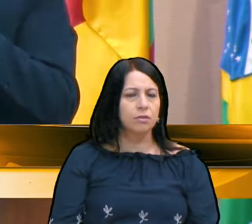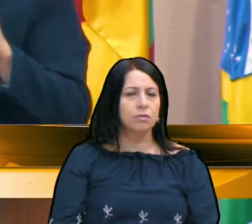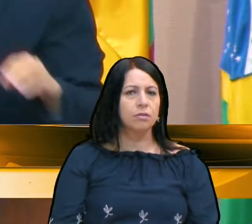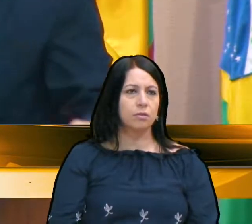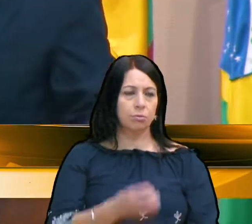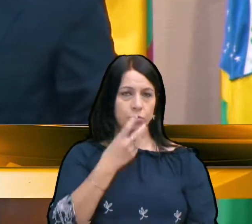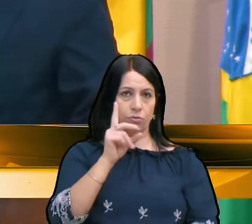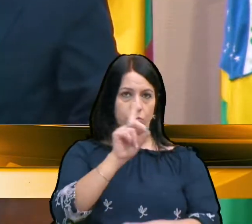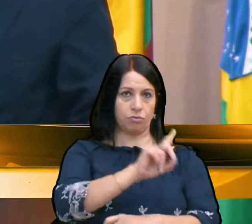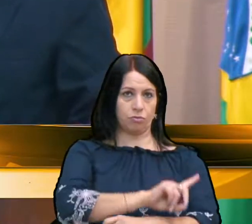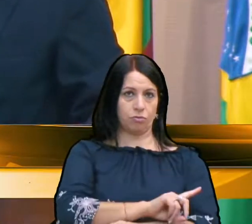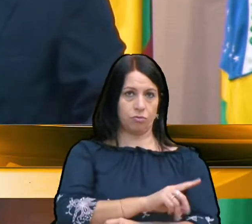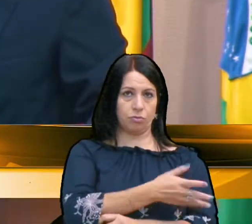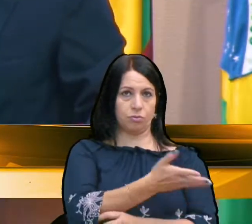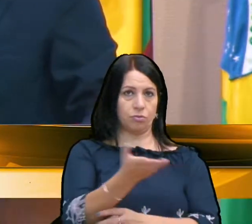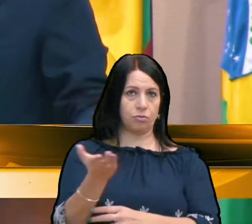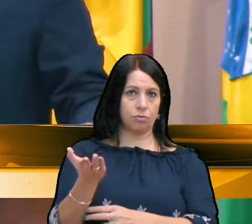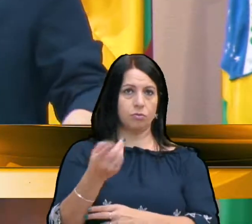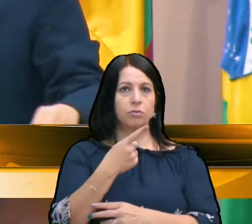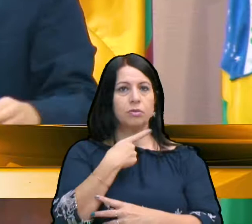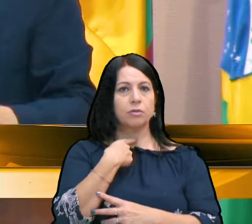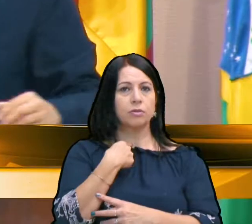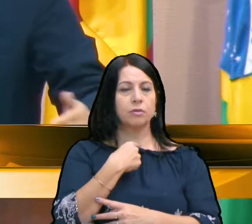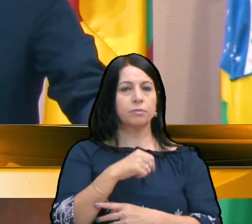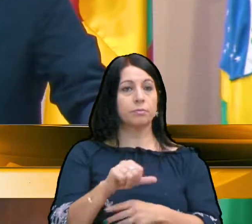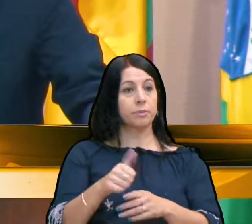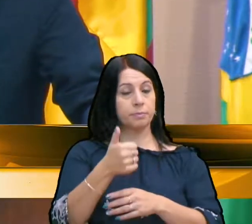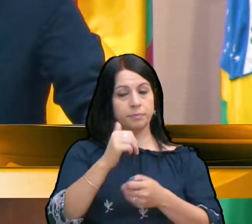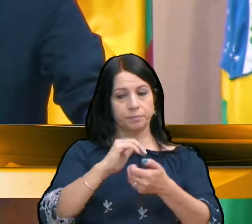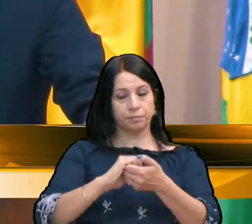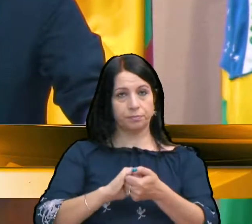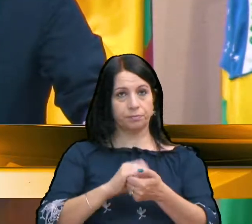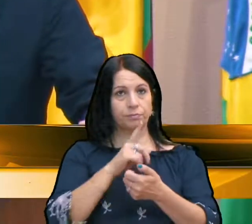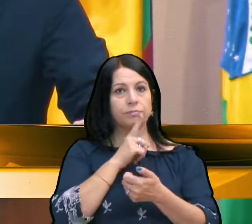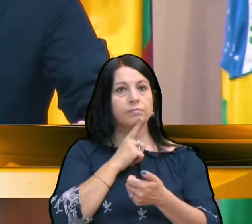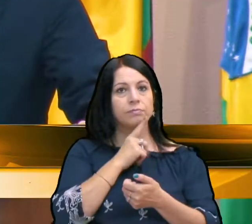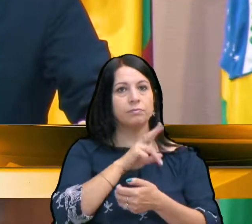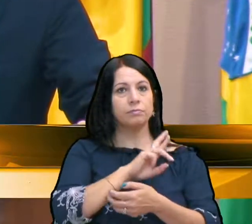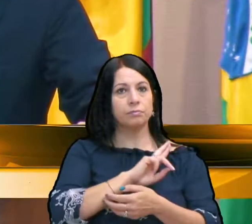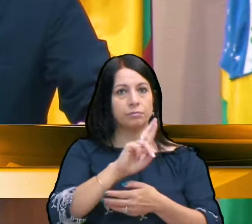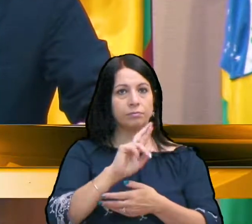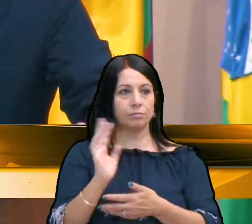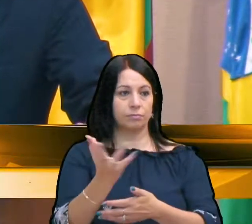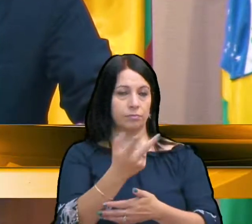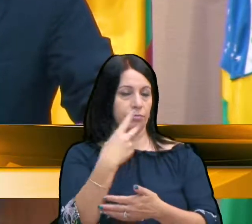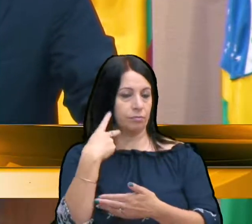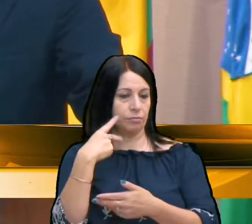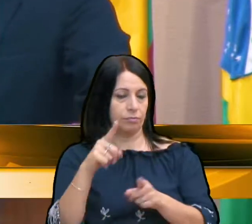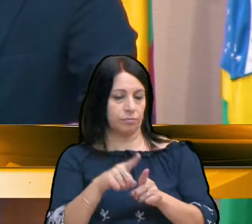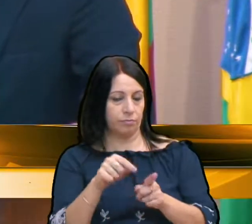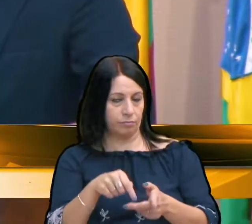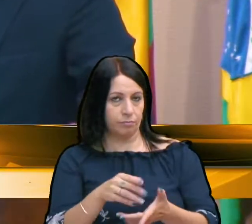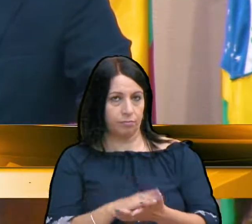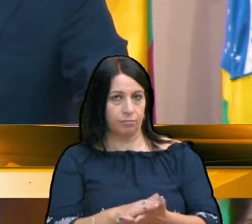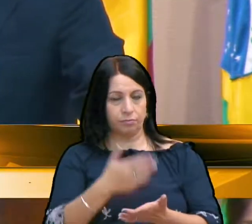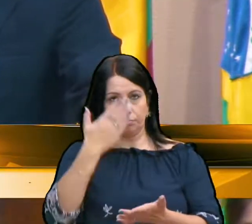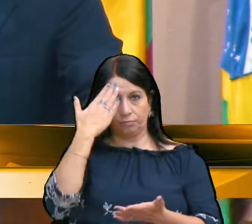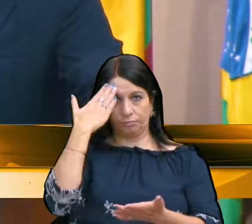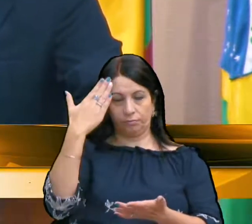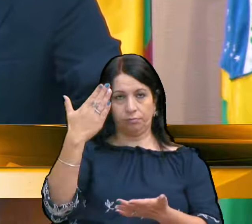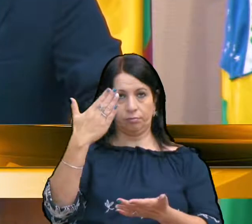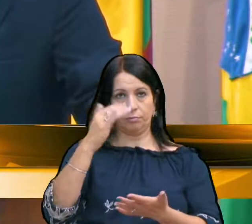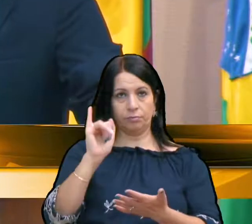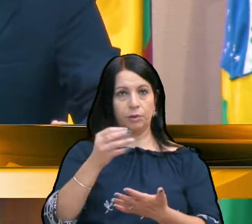Bom dia a todos. Gostaria primeiramente de saudar o presidente Meneguzzi, em seu nome saudar os demais vereadores. Agradecer